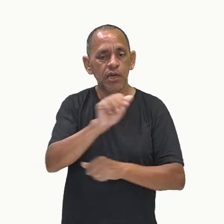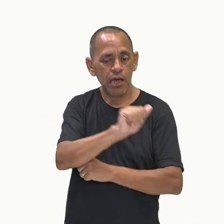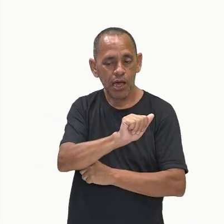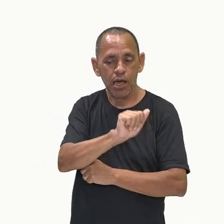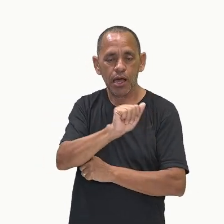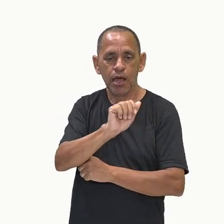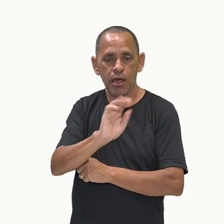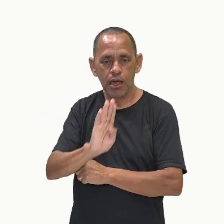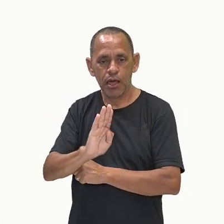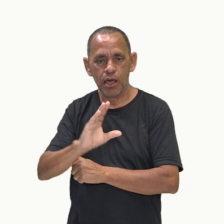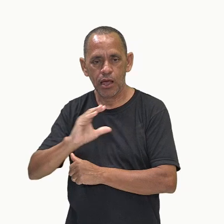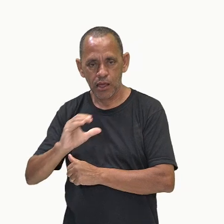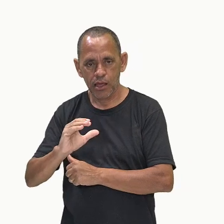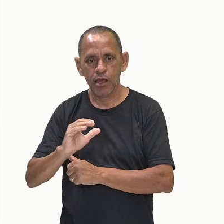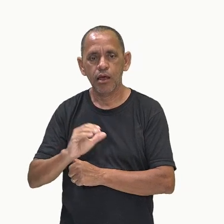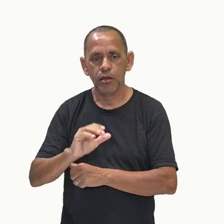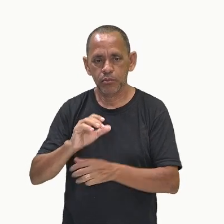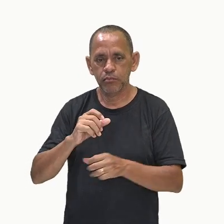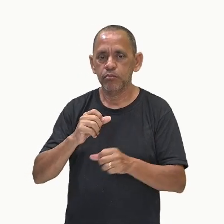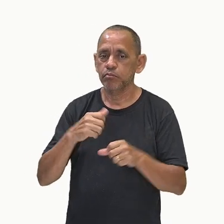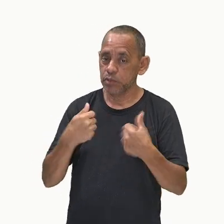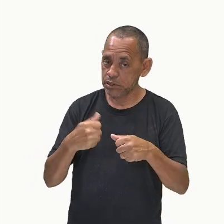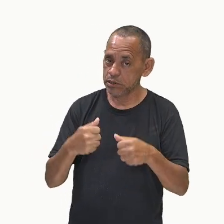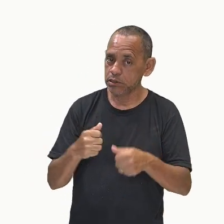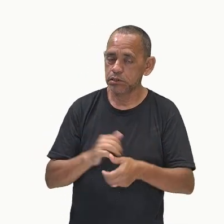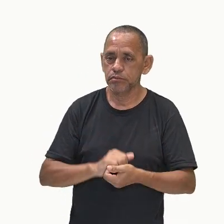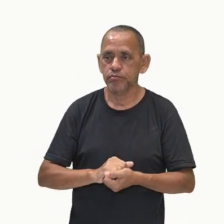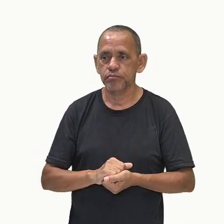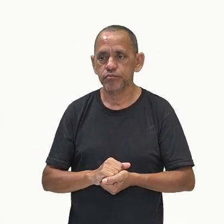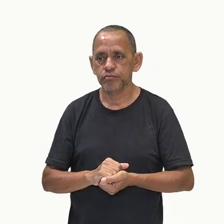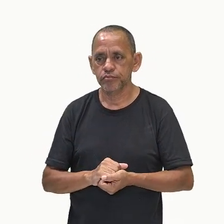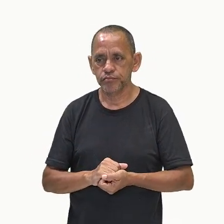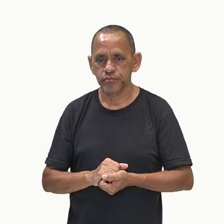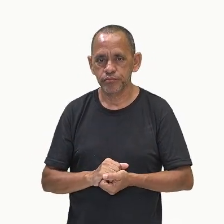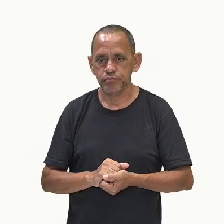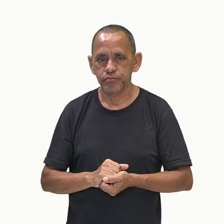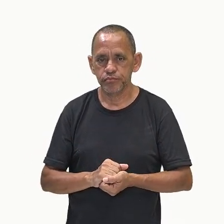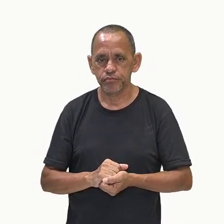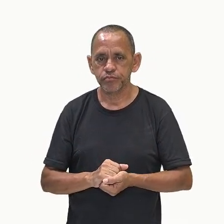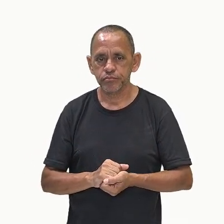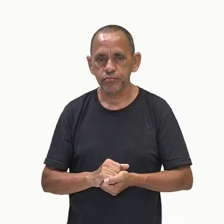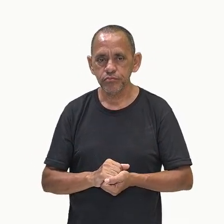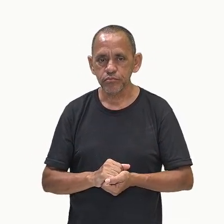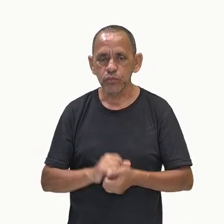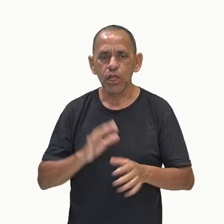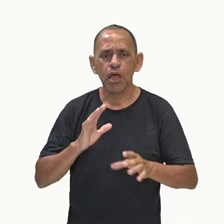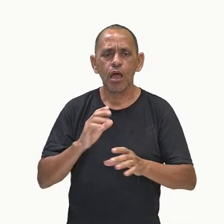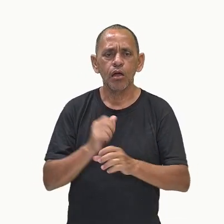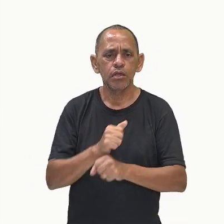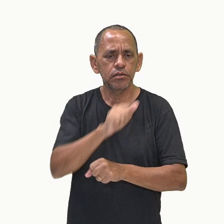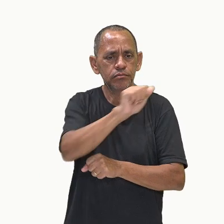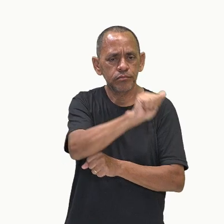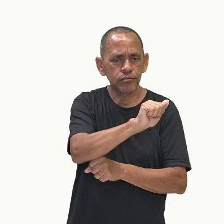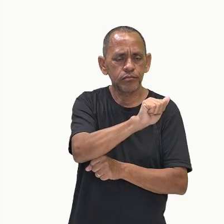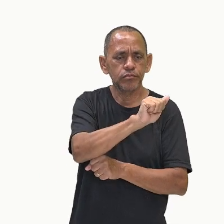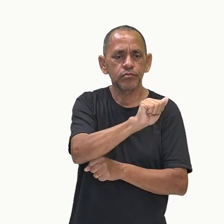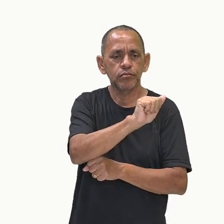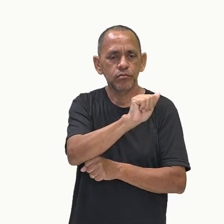o que nós temos que fazer? Calcular a distância de AB, calcular a distância de AC e calcular a distância de